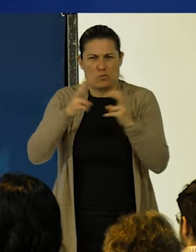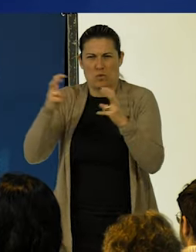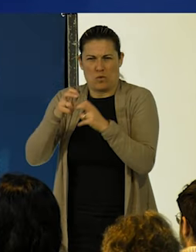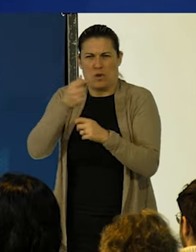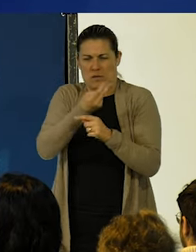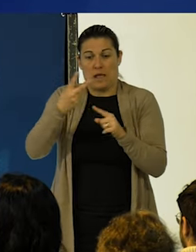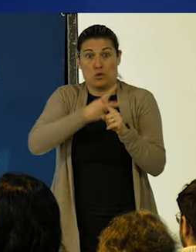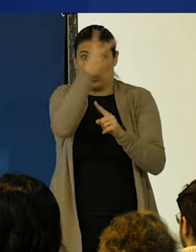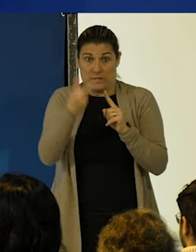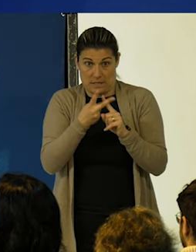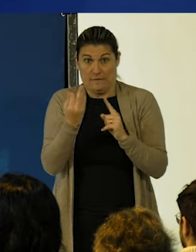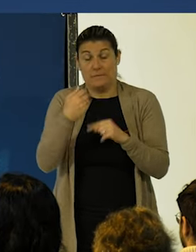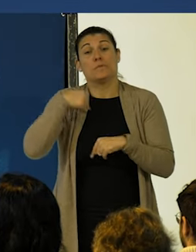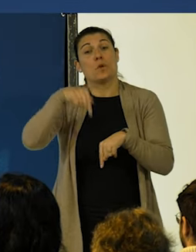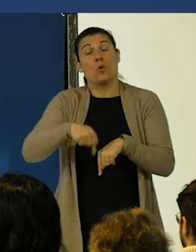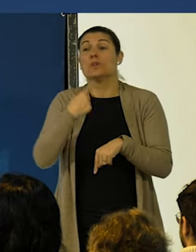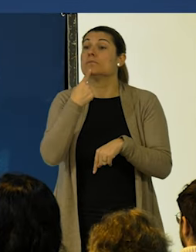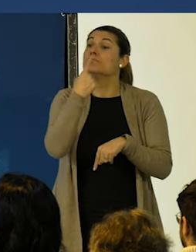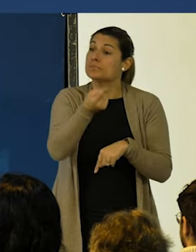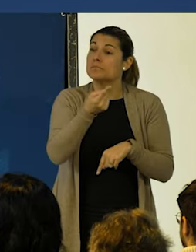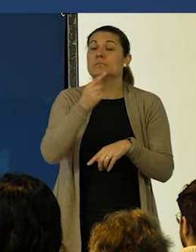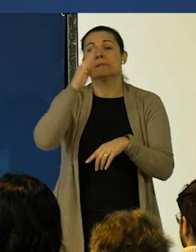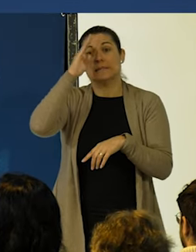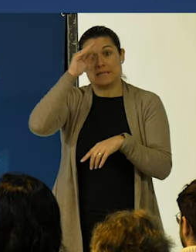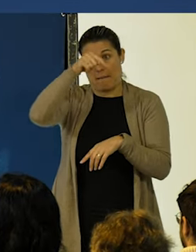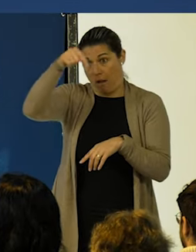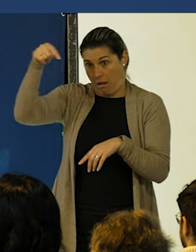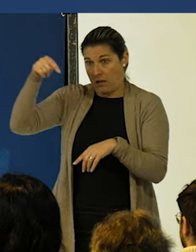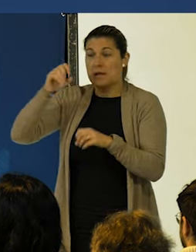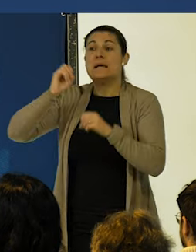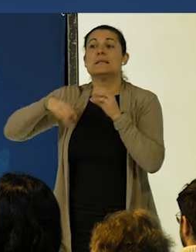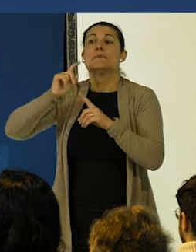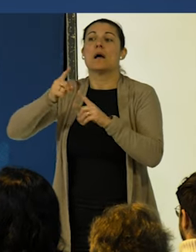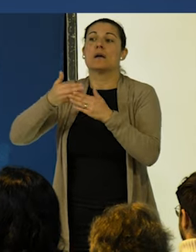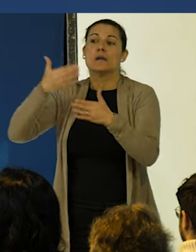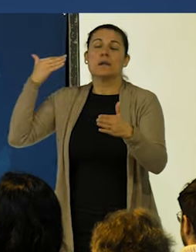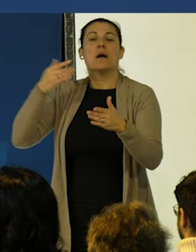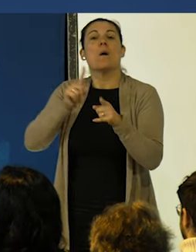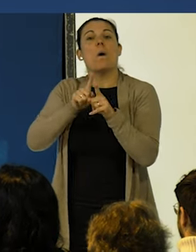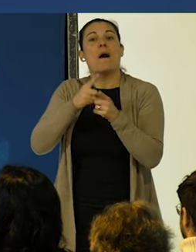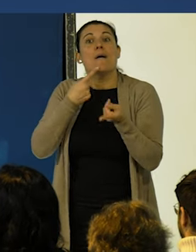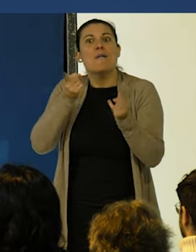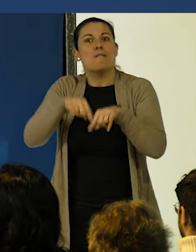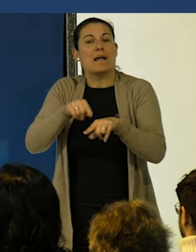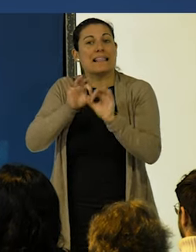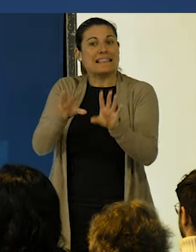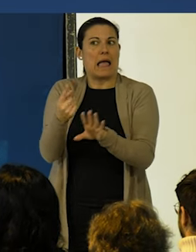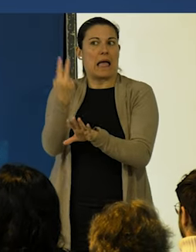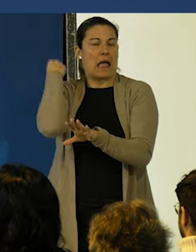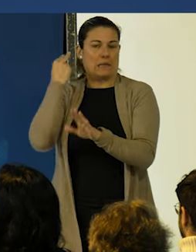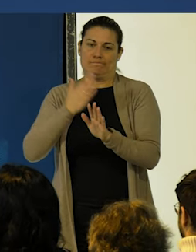2 anos. Pois hoje falo a quem sabe o que se passou e não quer que se repita. A quem quer